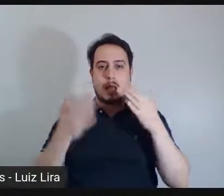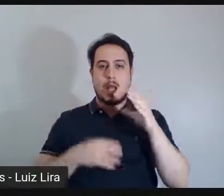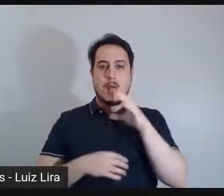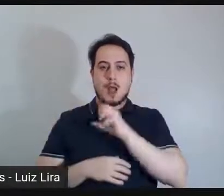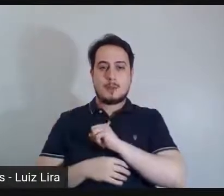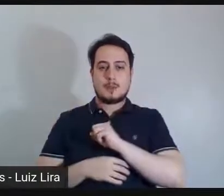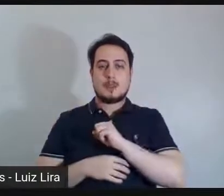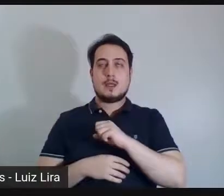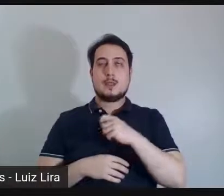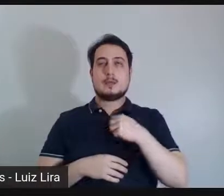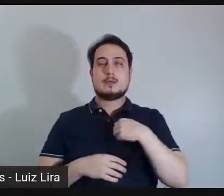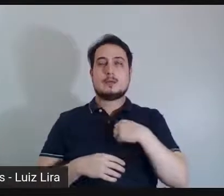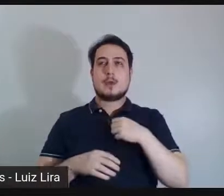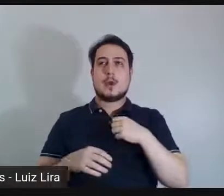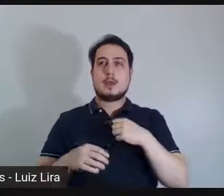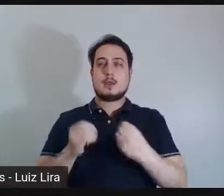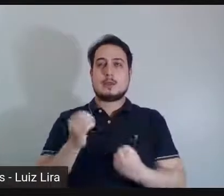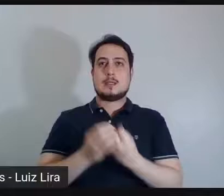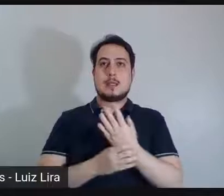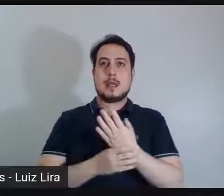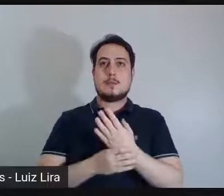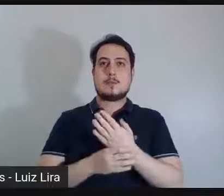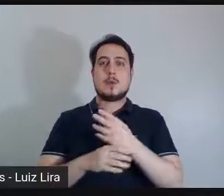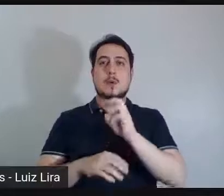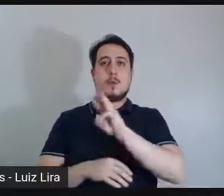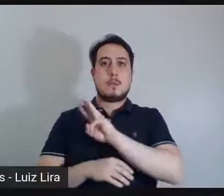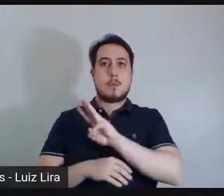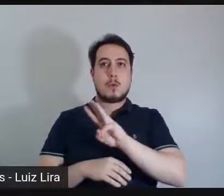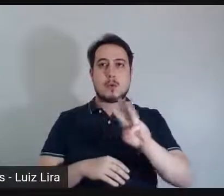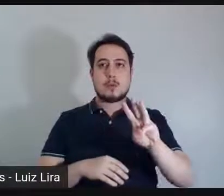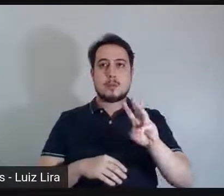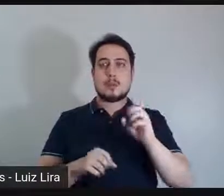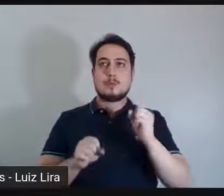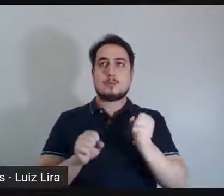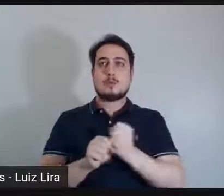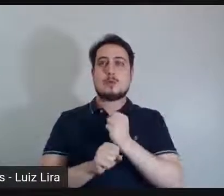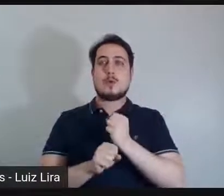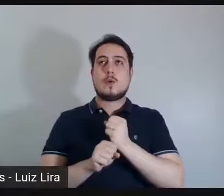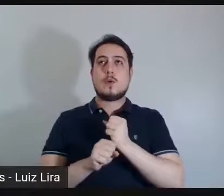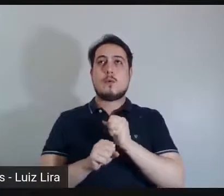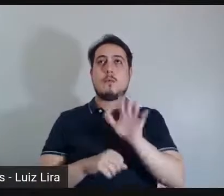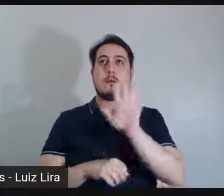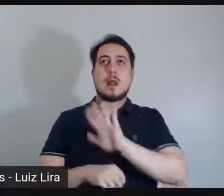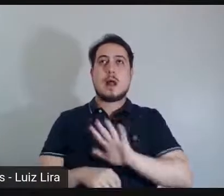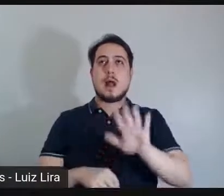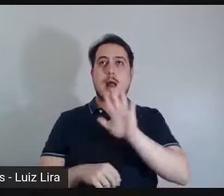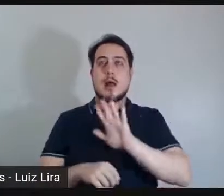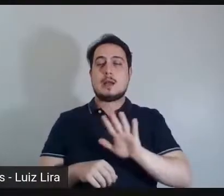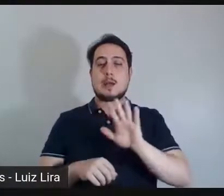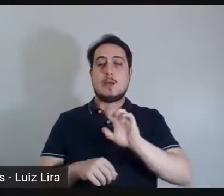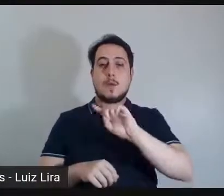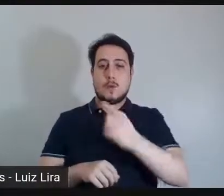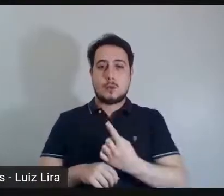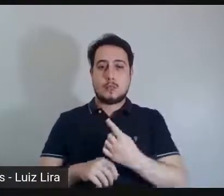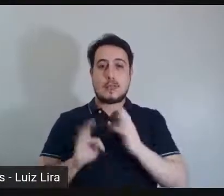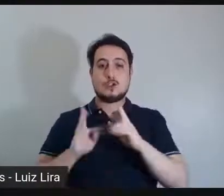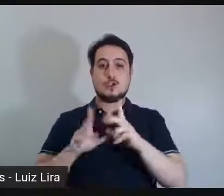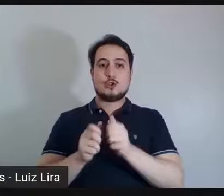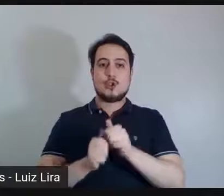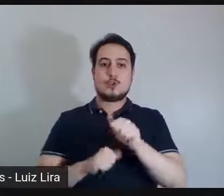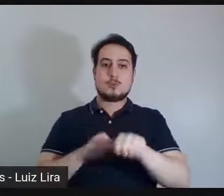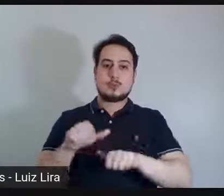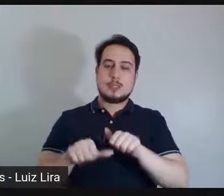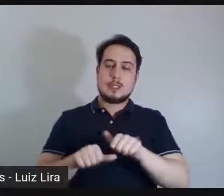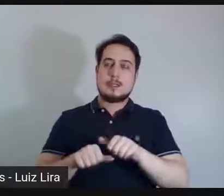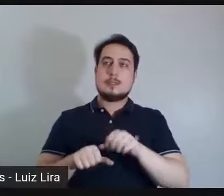no Comprasnet, lá no portal de compras, um bloco único lá de todas as mudanças que a gente fez, seja no